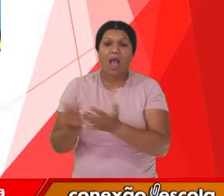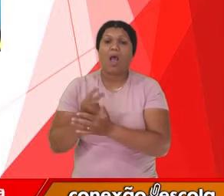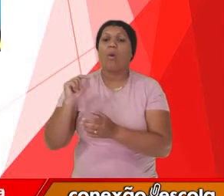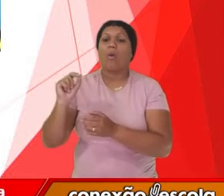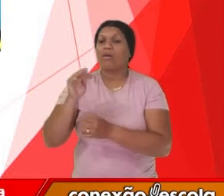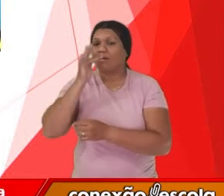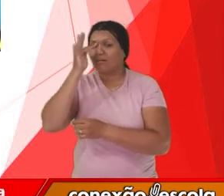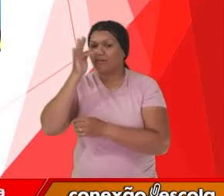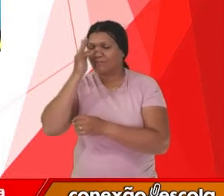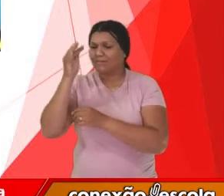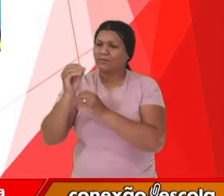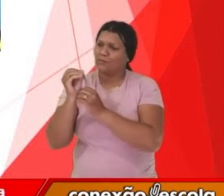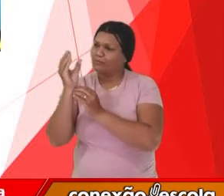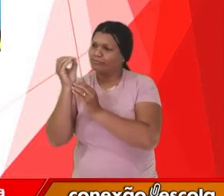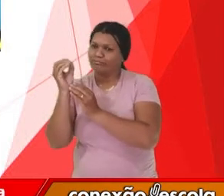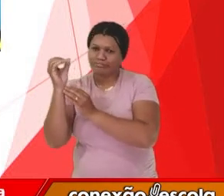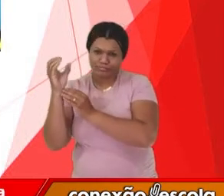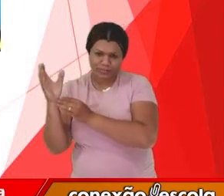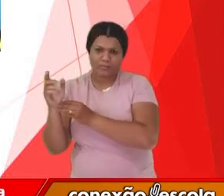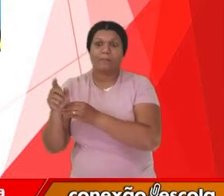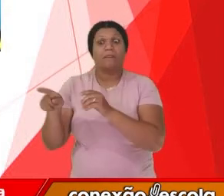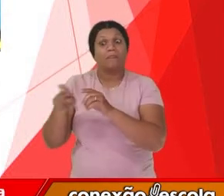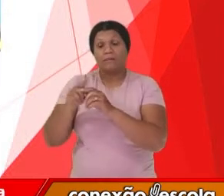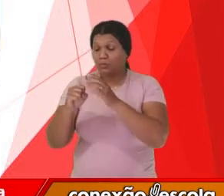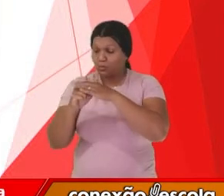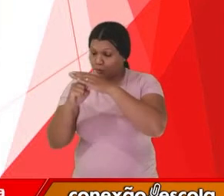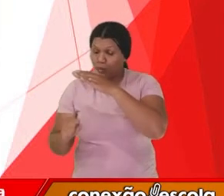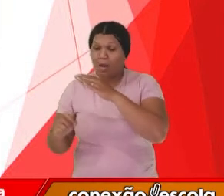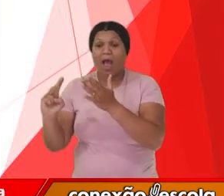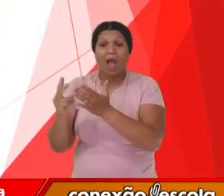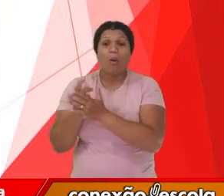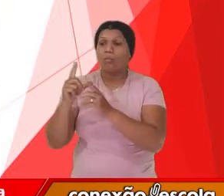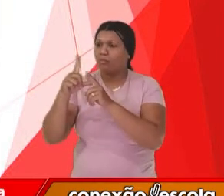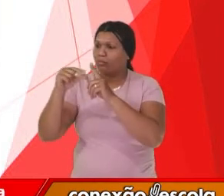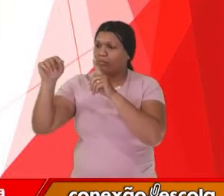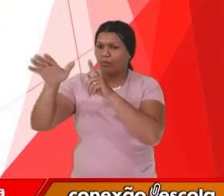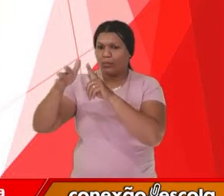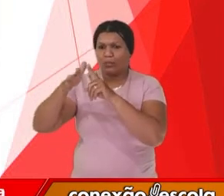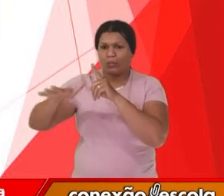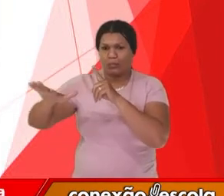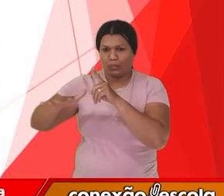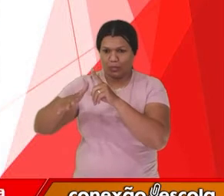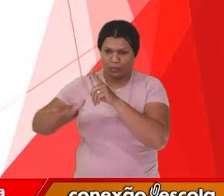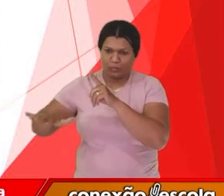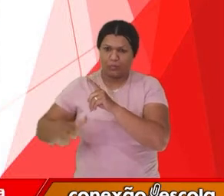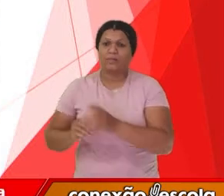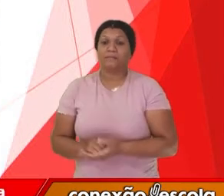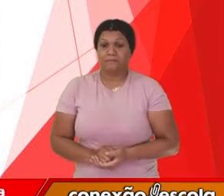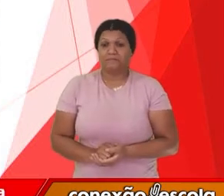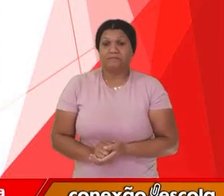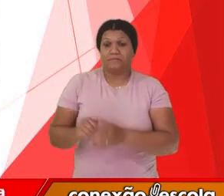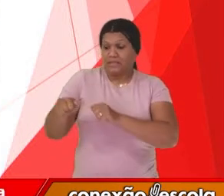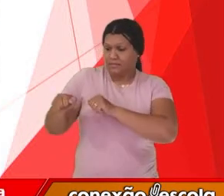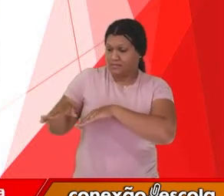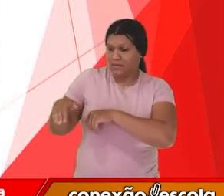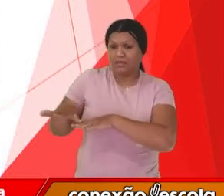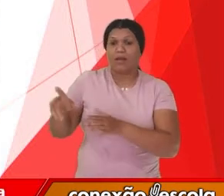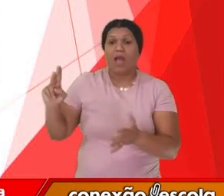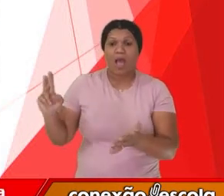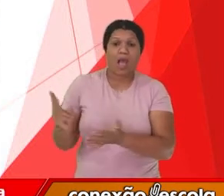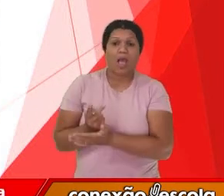e no hemisfério sul temos o outono. Já no equinócio de setembro, que ocorre aproximadamente no